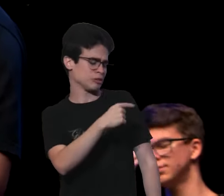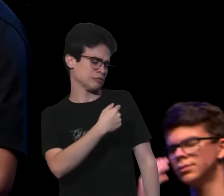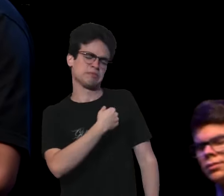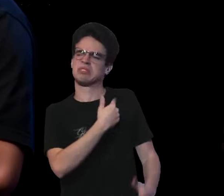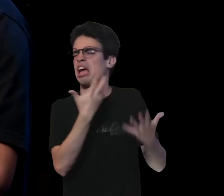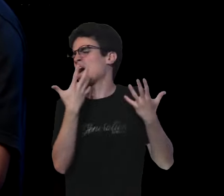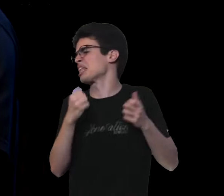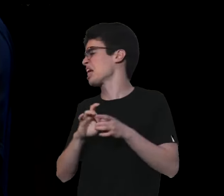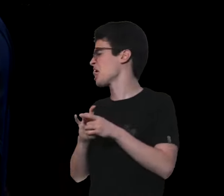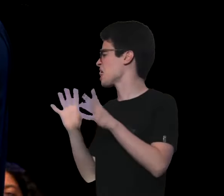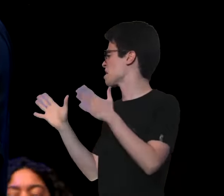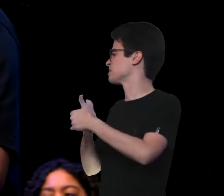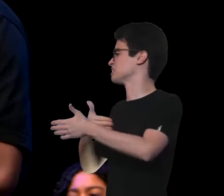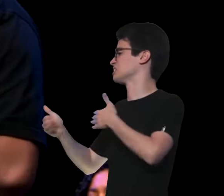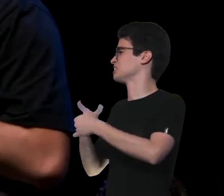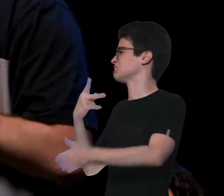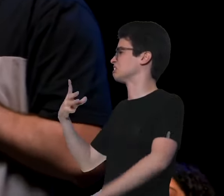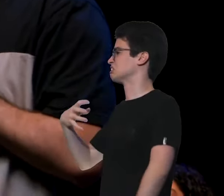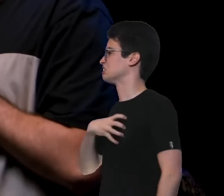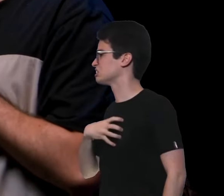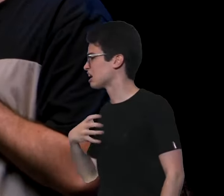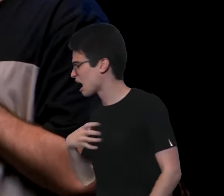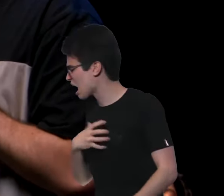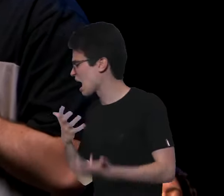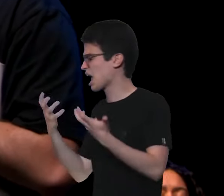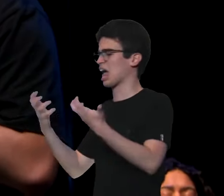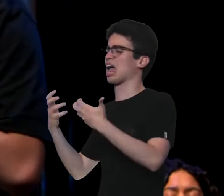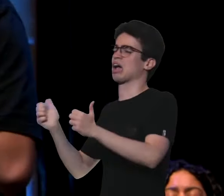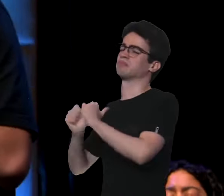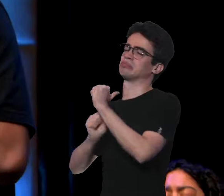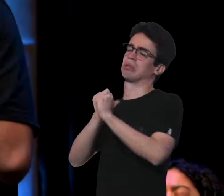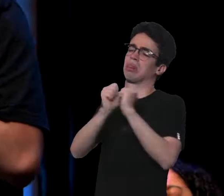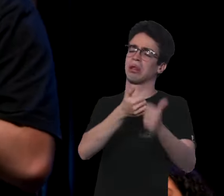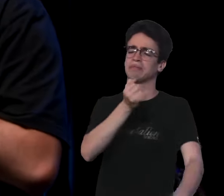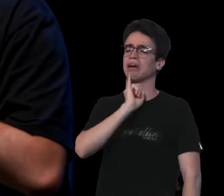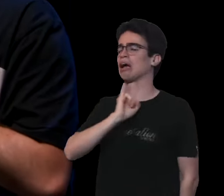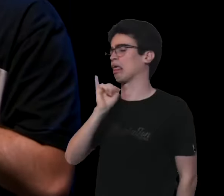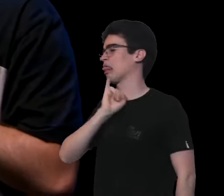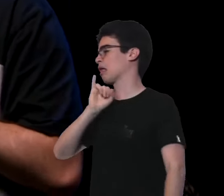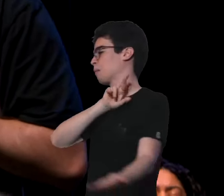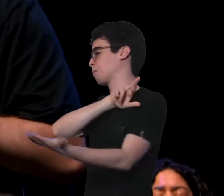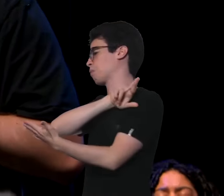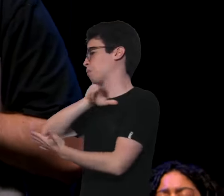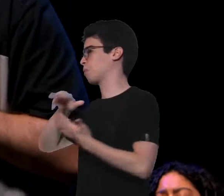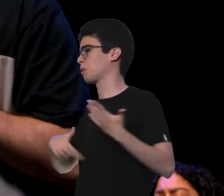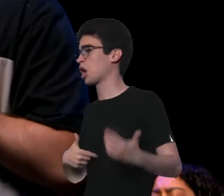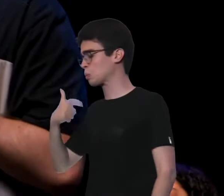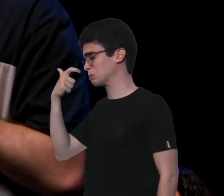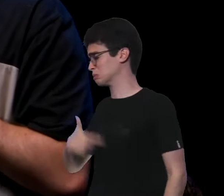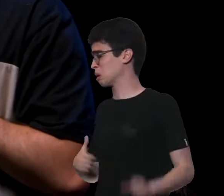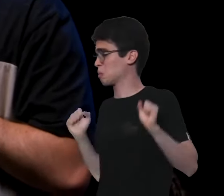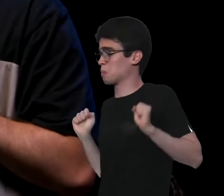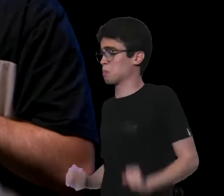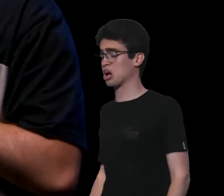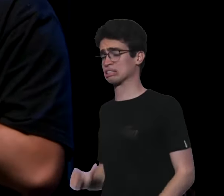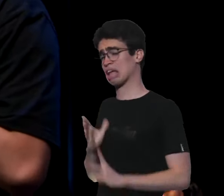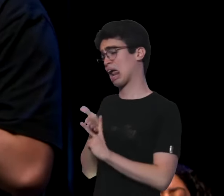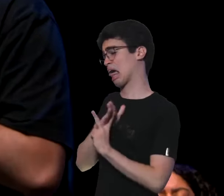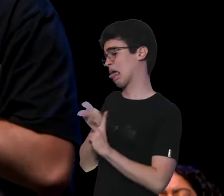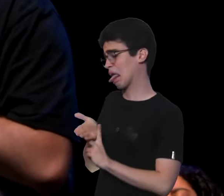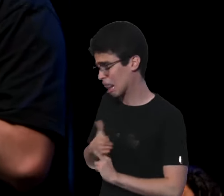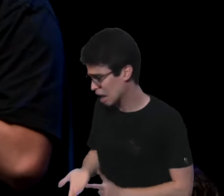quiser, do jeito que a gente quiser, com quem a gente quiser. A gente pode ser o que a gente quiser, pode trocar de sexo,